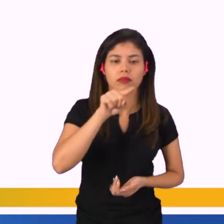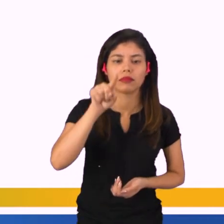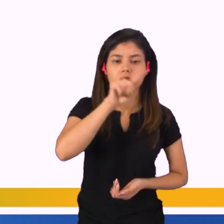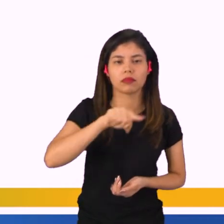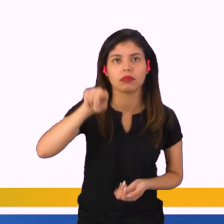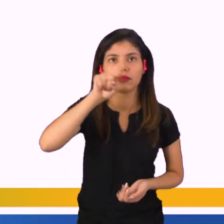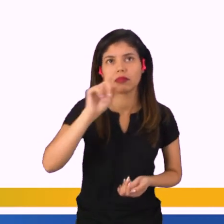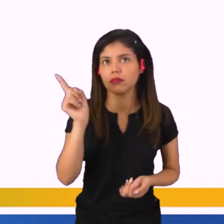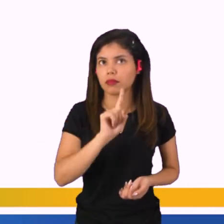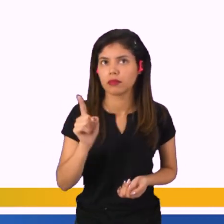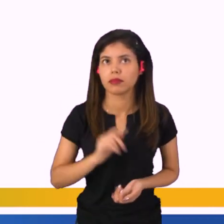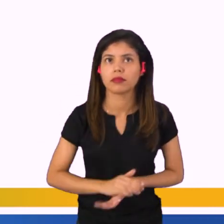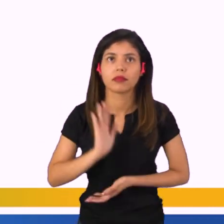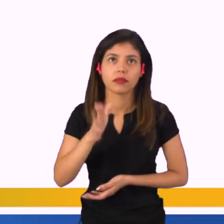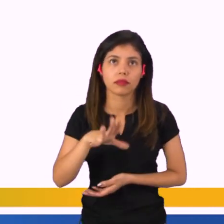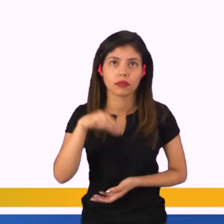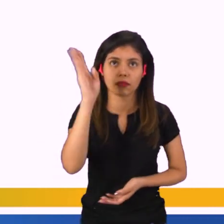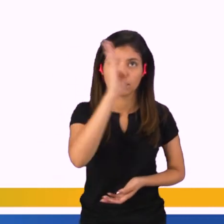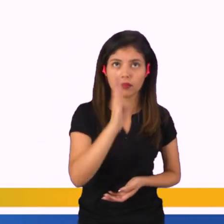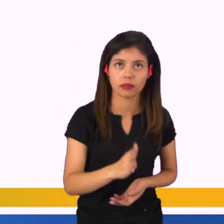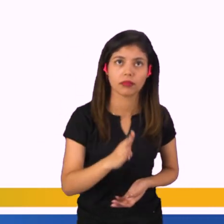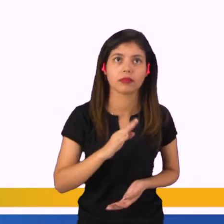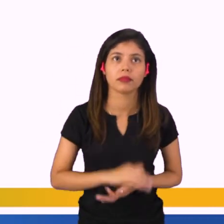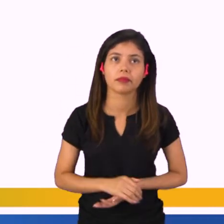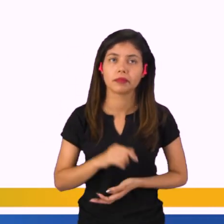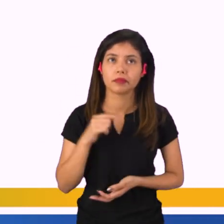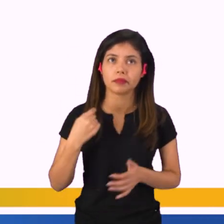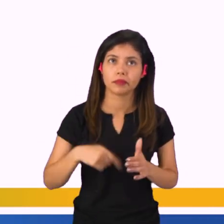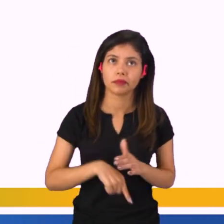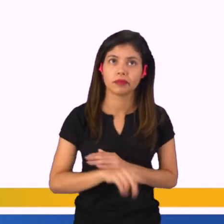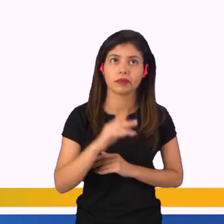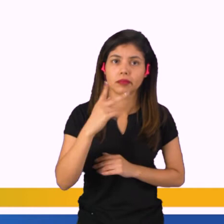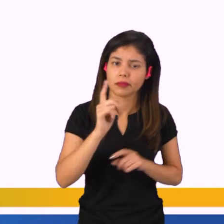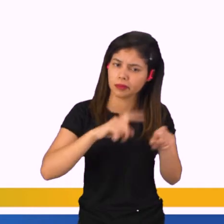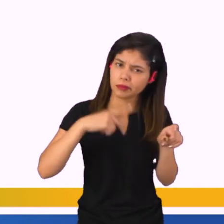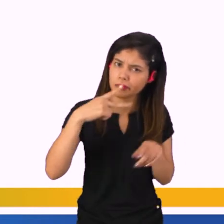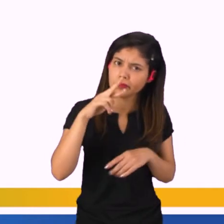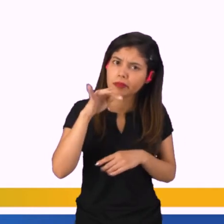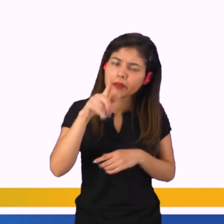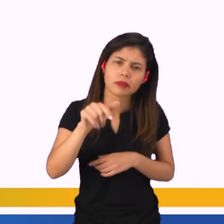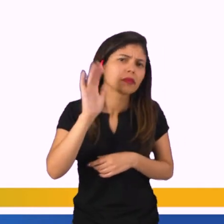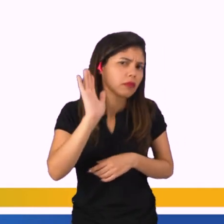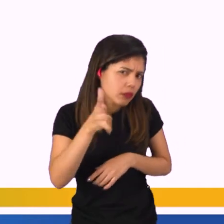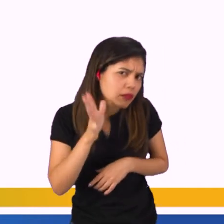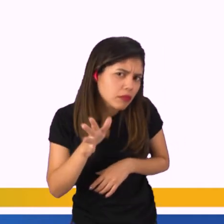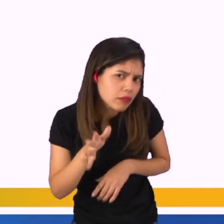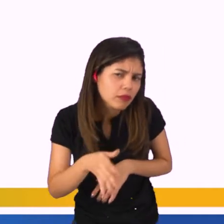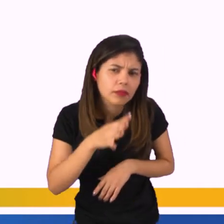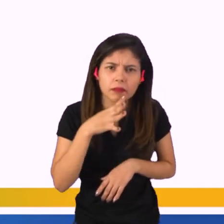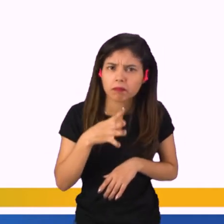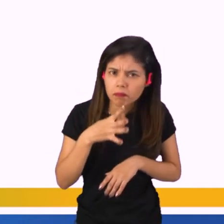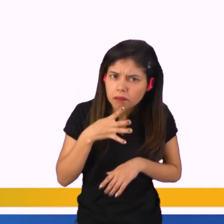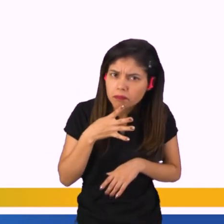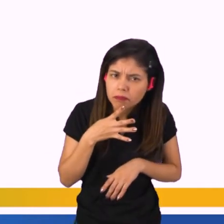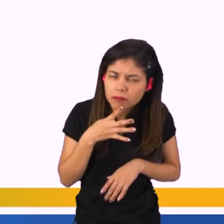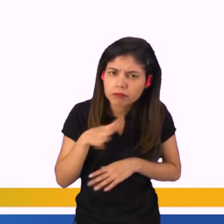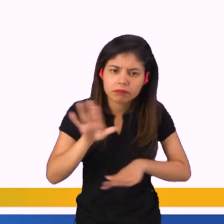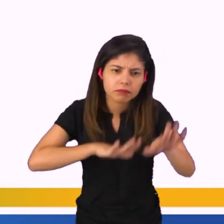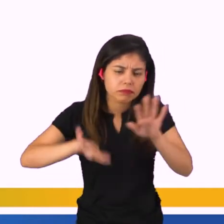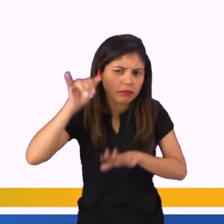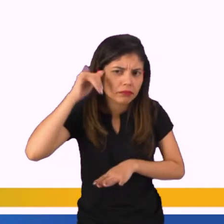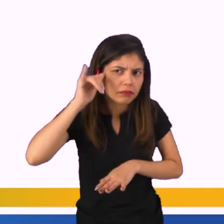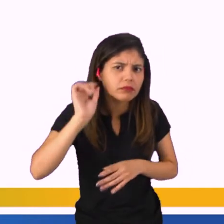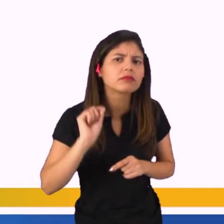só que a gente usa na internet? Você já ouviu falar do arroba dentro da pecuária, né? Você já ouviu falar sobre o